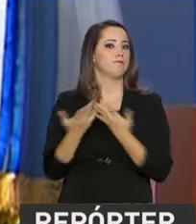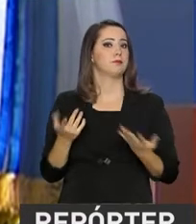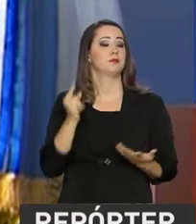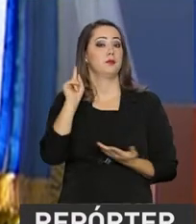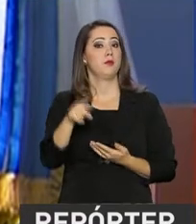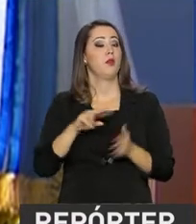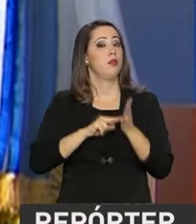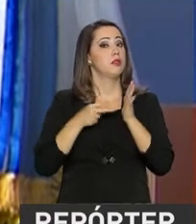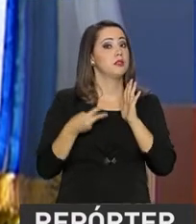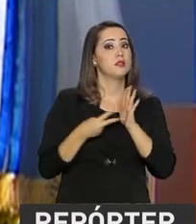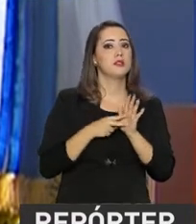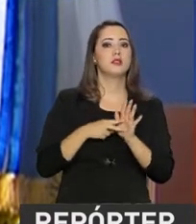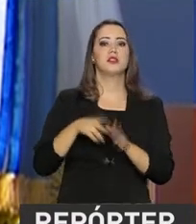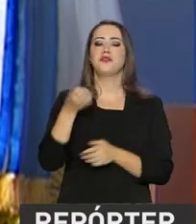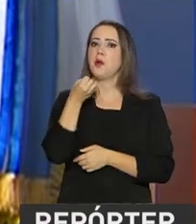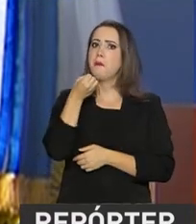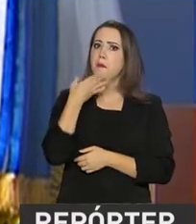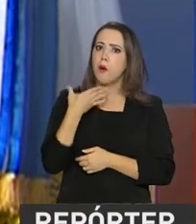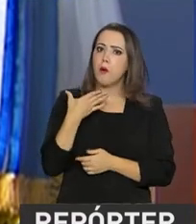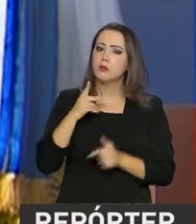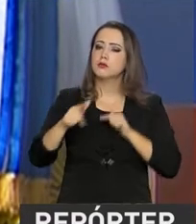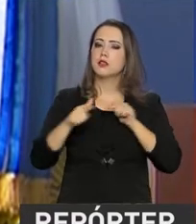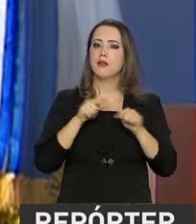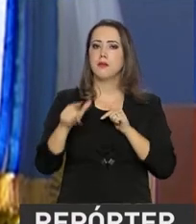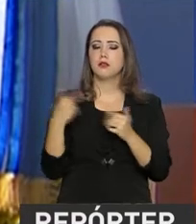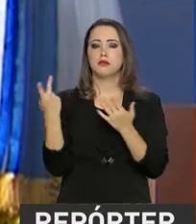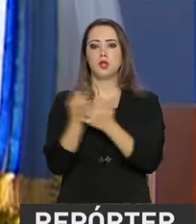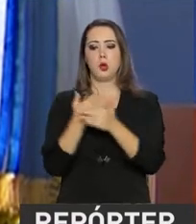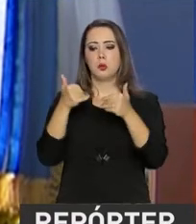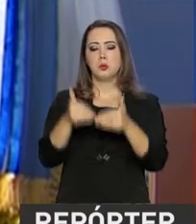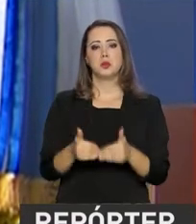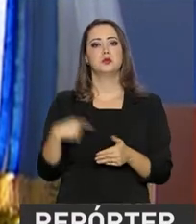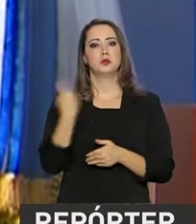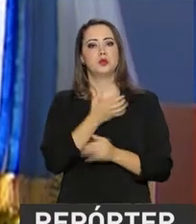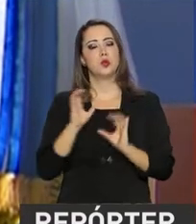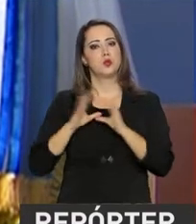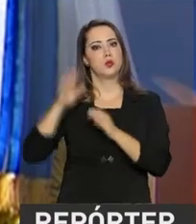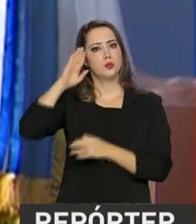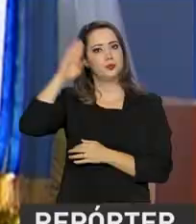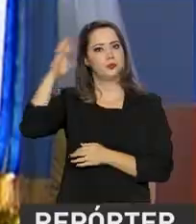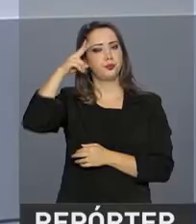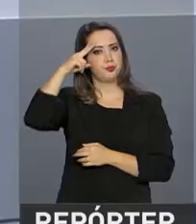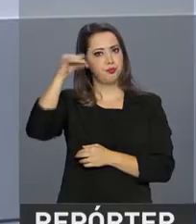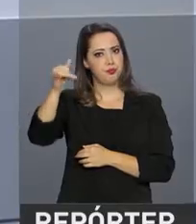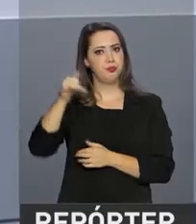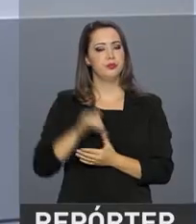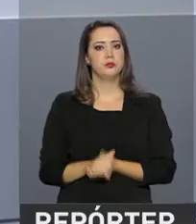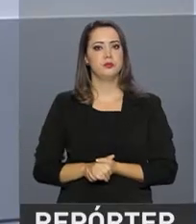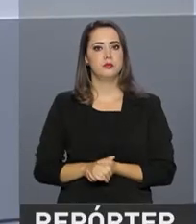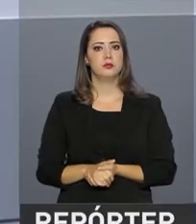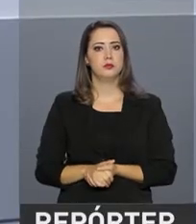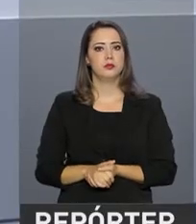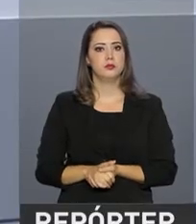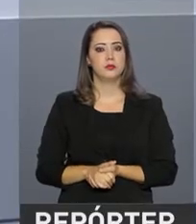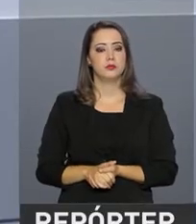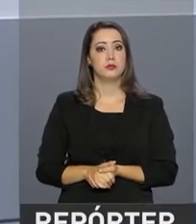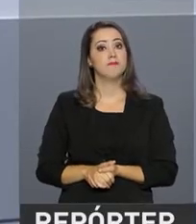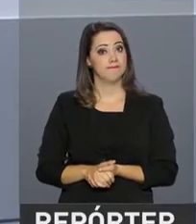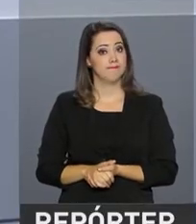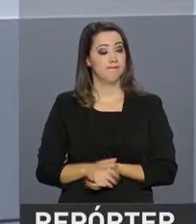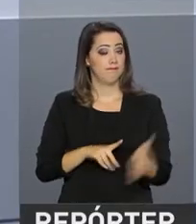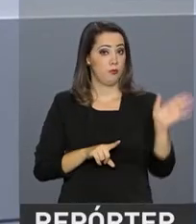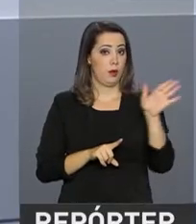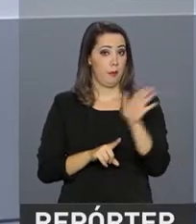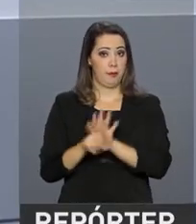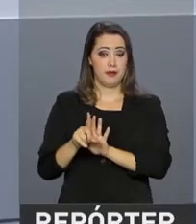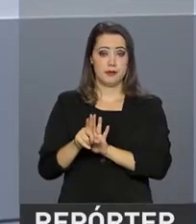abraço, significa o sucesso da presença das nossas Forças Armadas no Haiti. O boletim Focus do